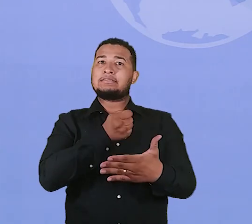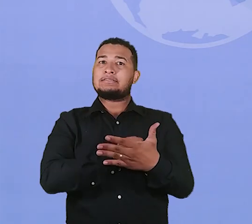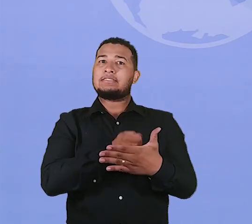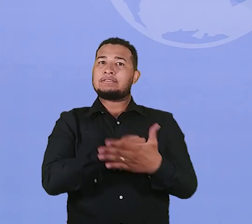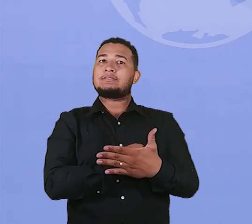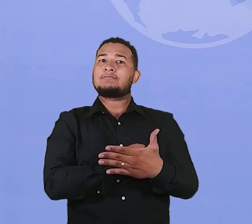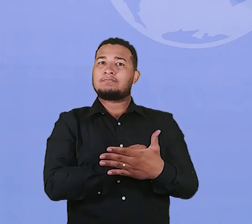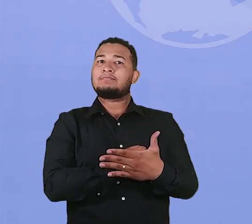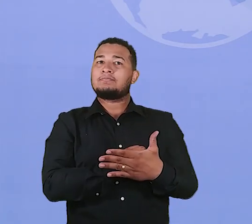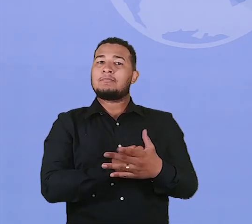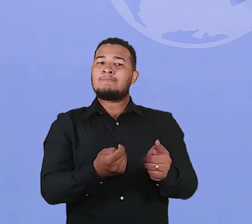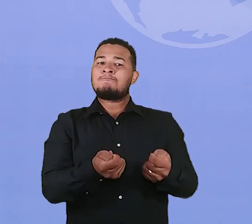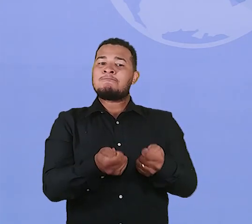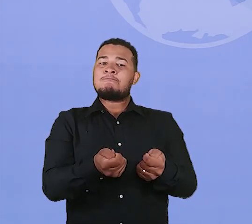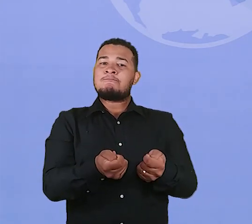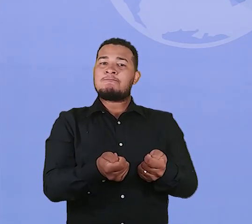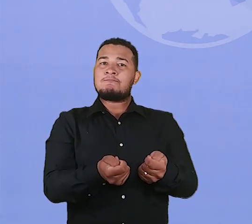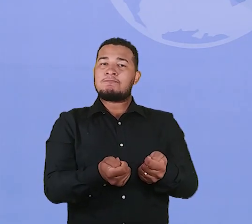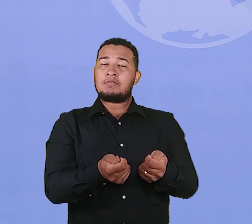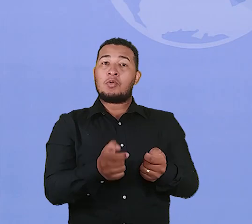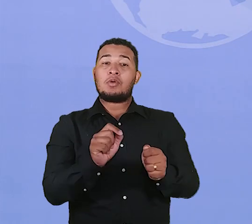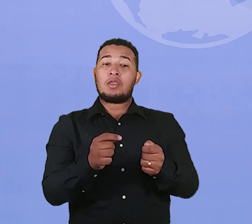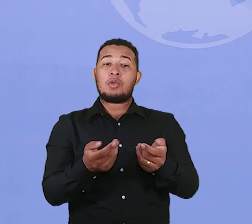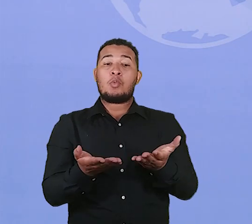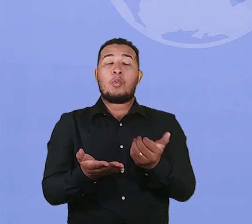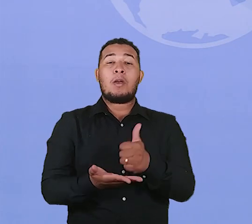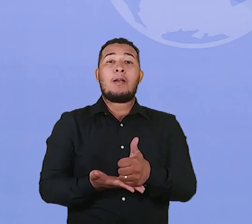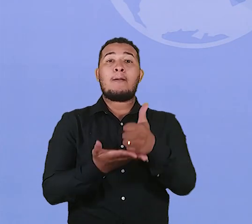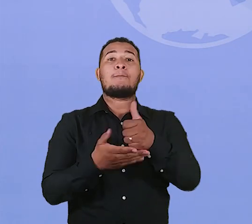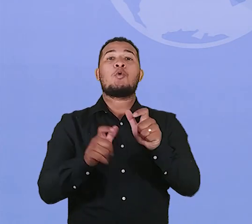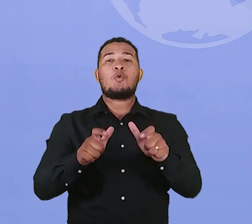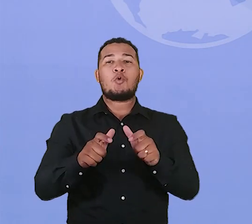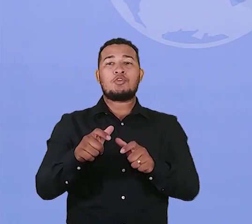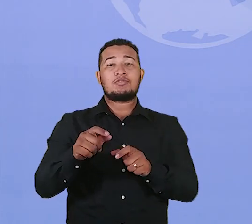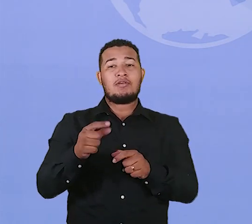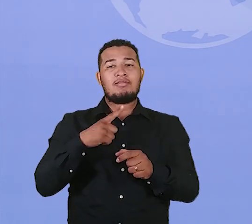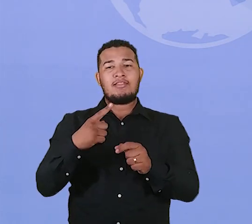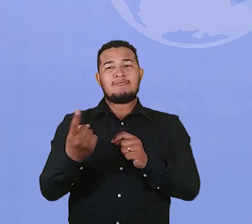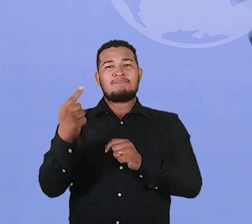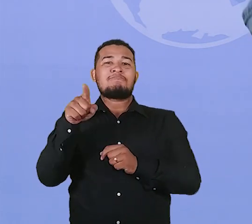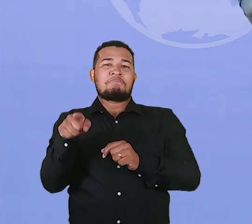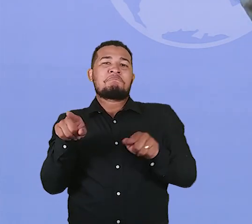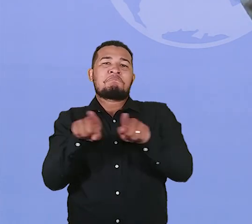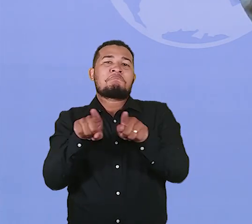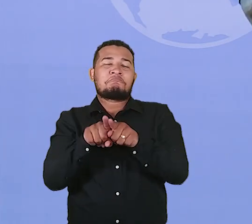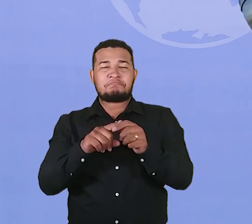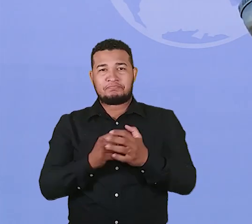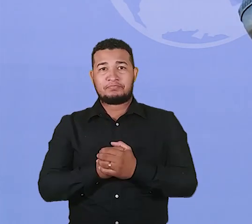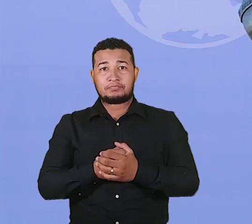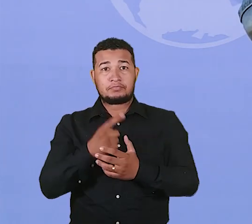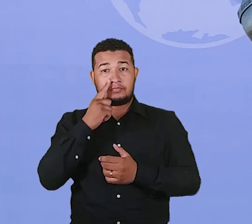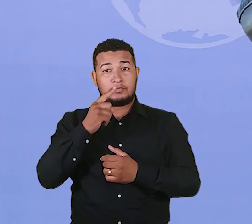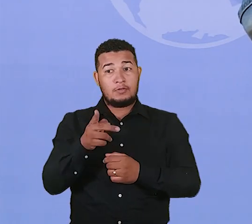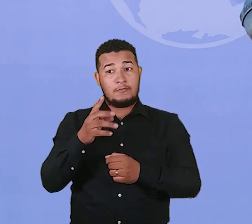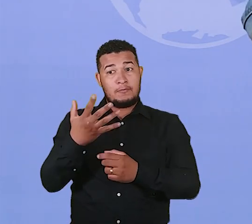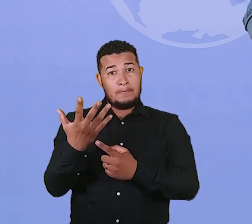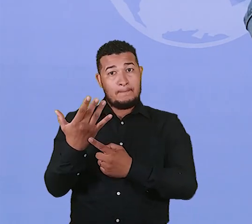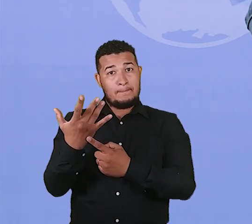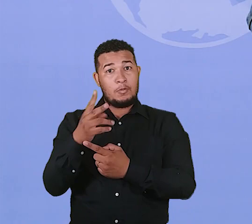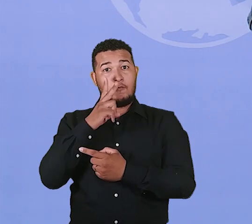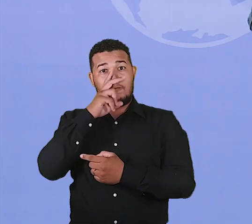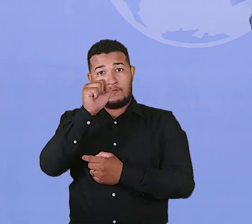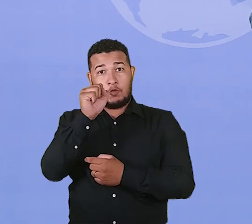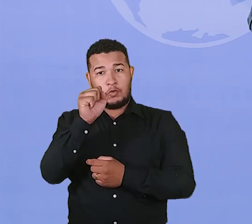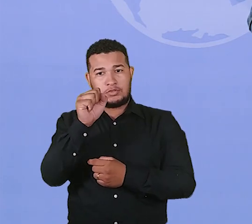então vou encontrar resistência eo ponto de apoio tá aqui do lado tá então ó possa